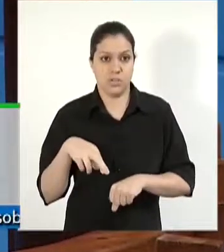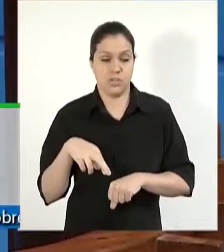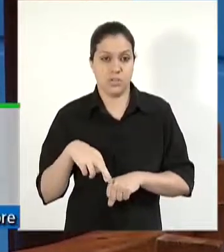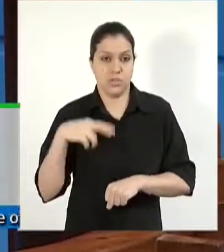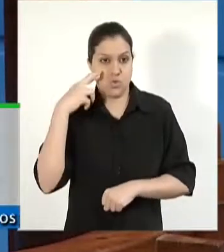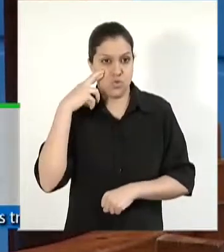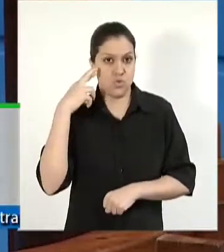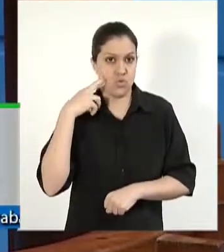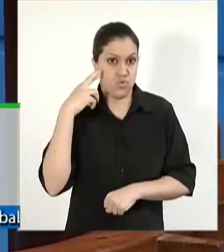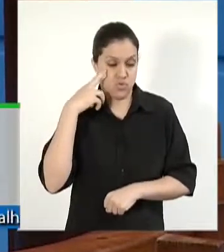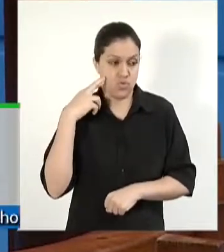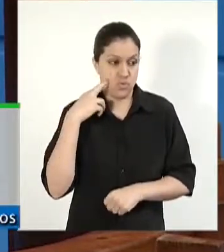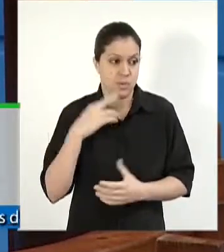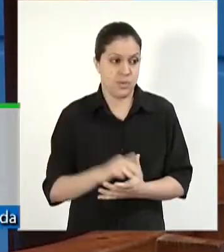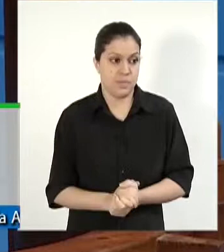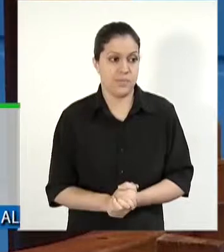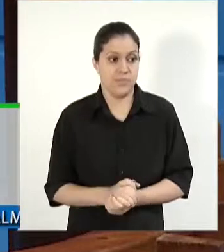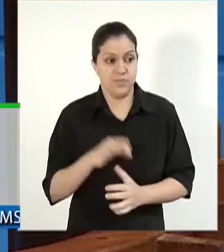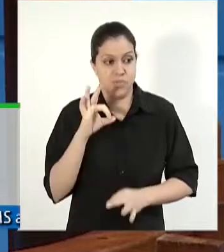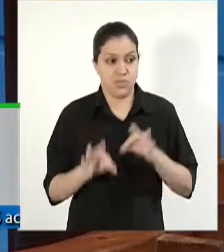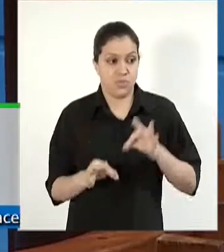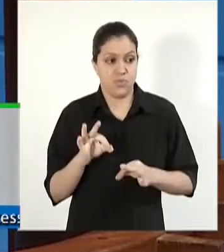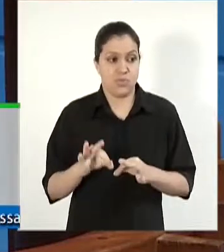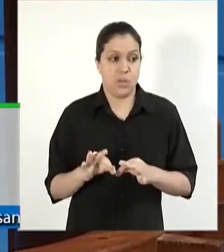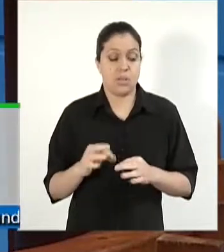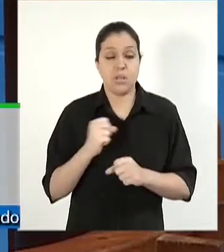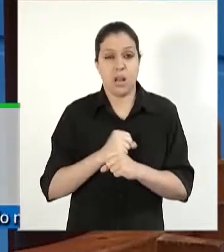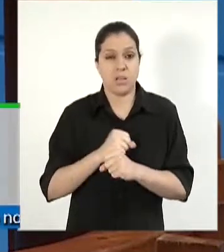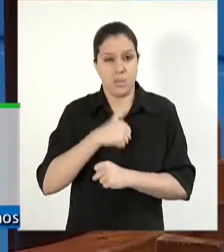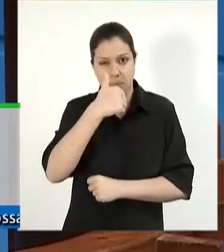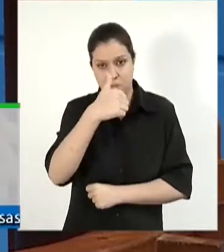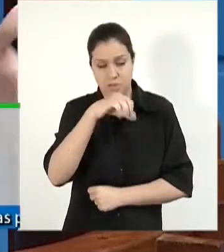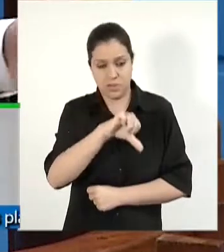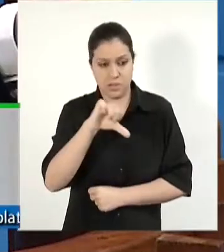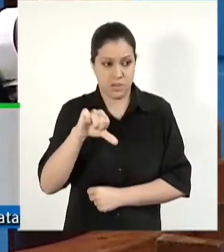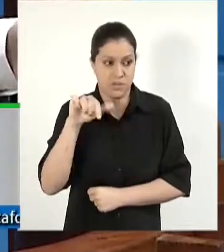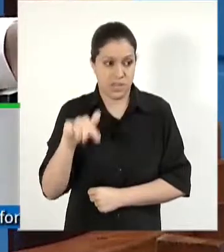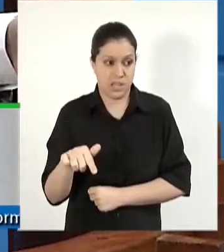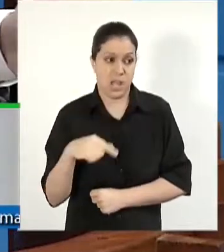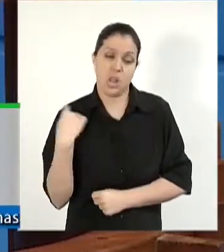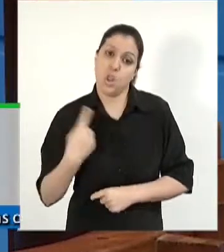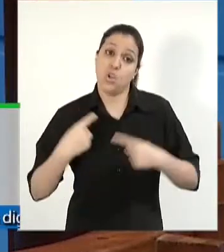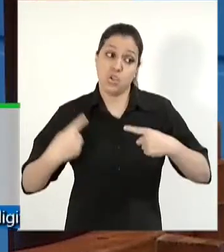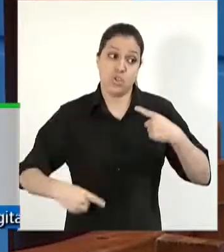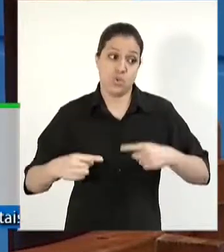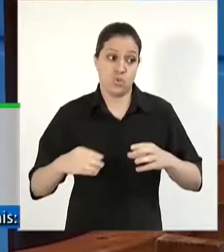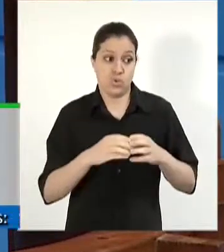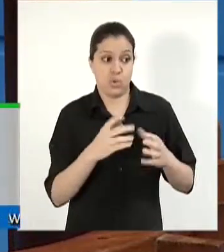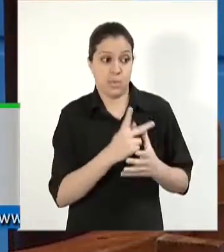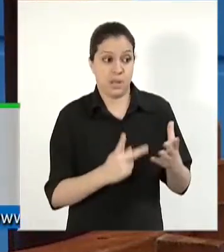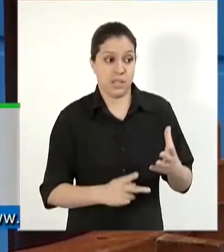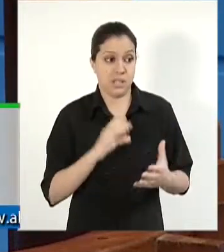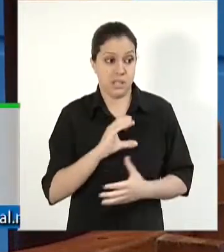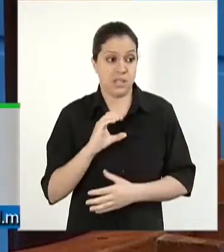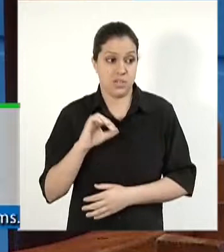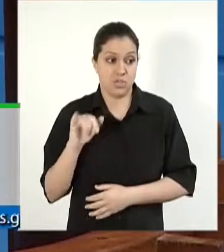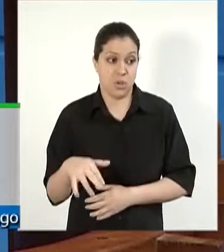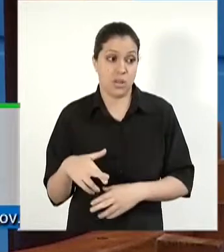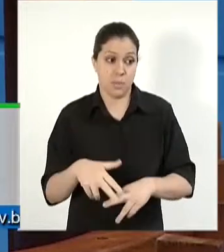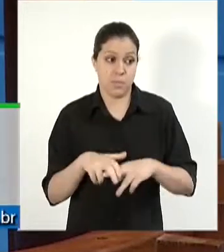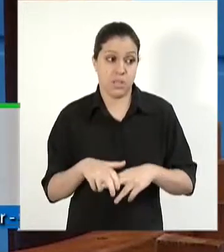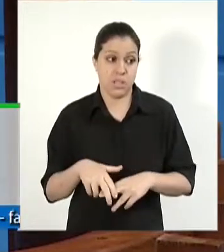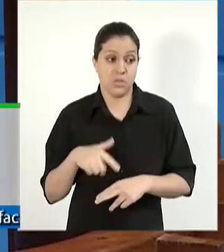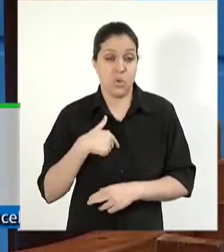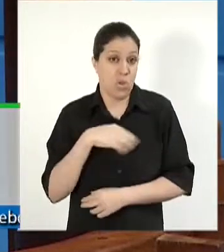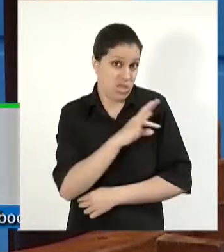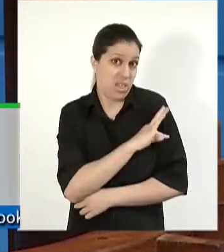julgado e consolidado desde 1997. E aqui estamos discutindo o parecer da CCJ, por isso sou um pouco mais técnico e menos